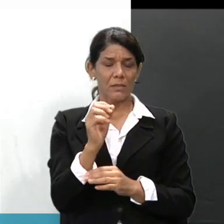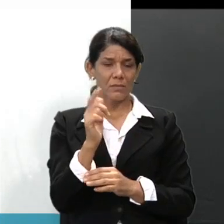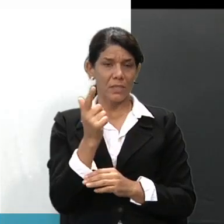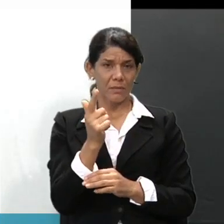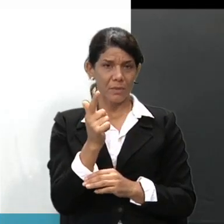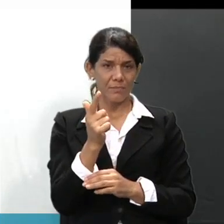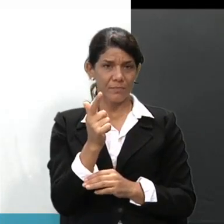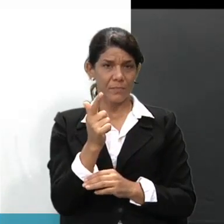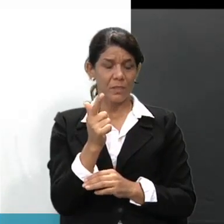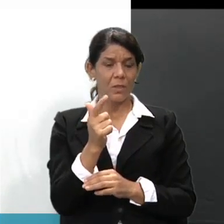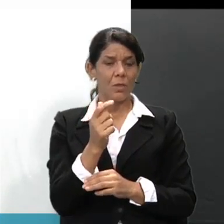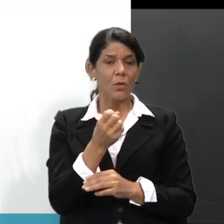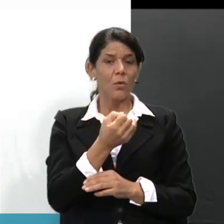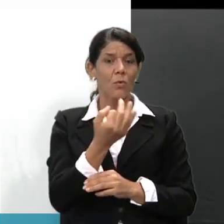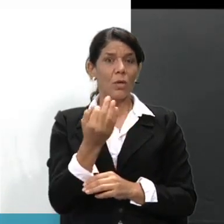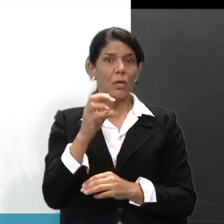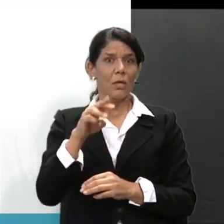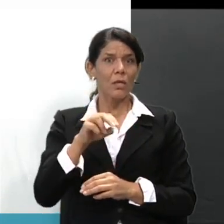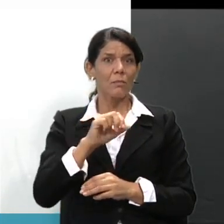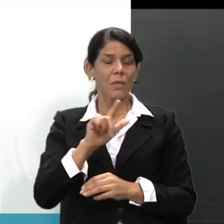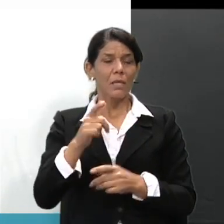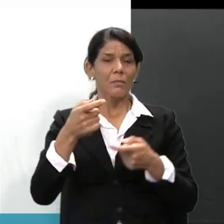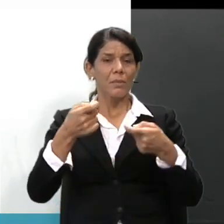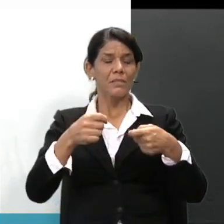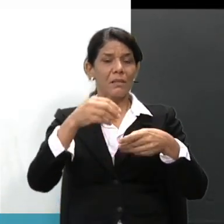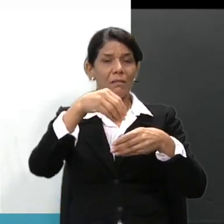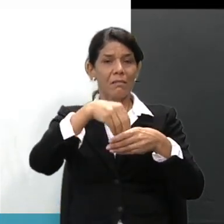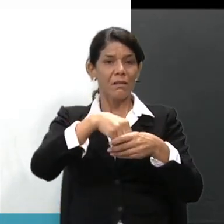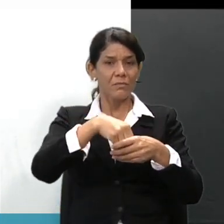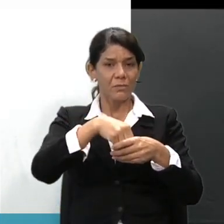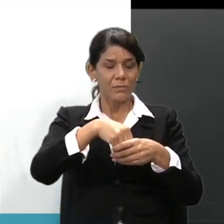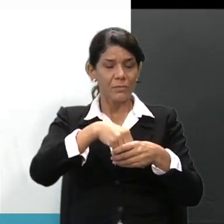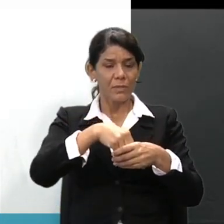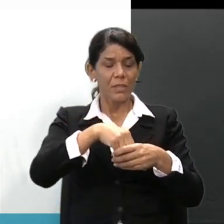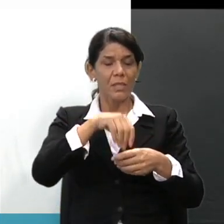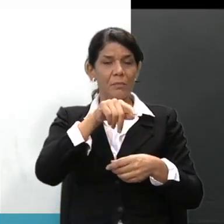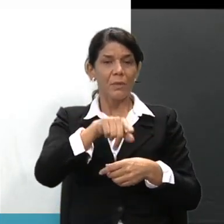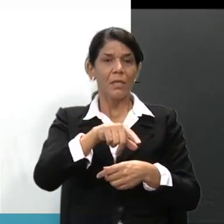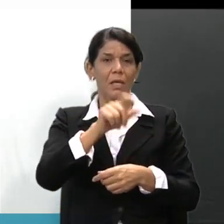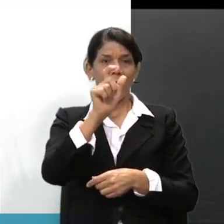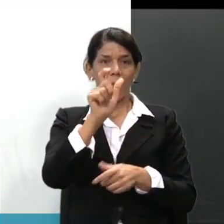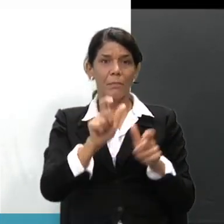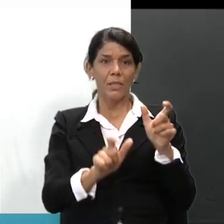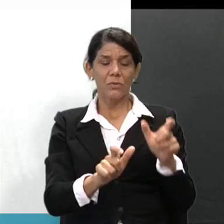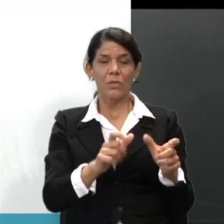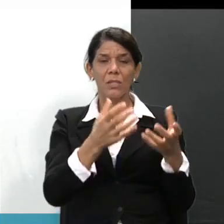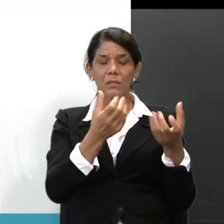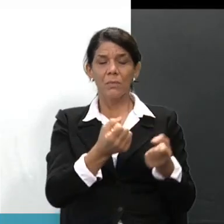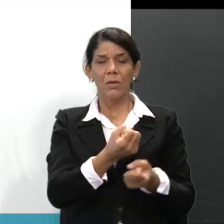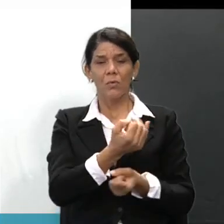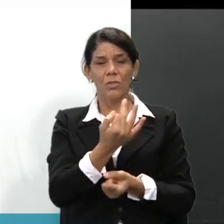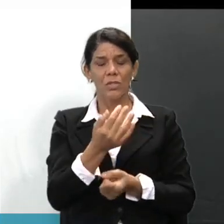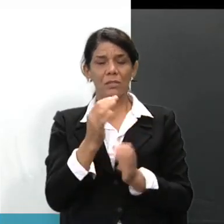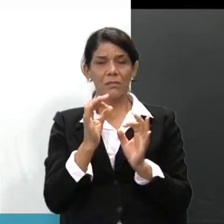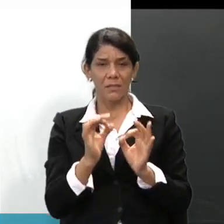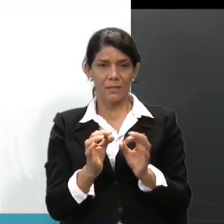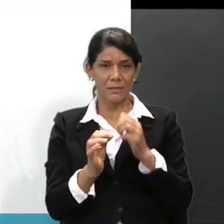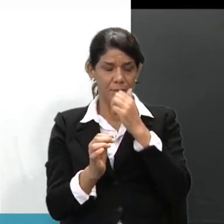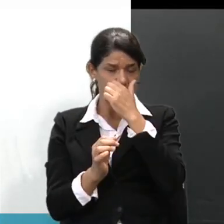gramas, então, quantos ml deverão ser administrados para que o paciente receba a quantidade